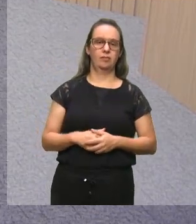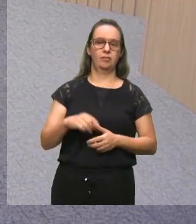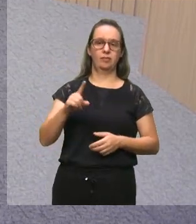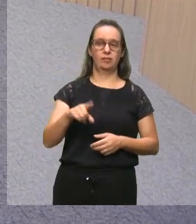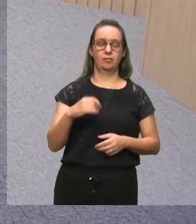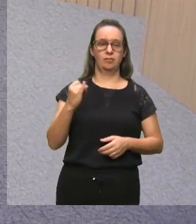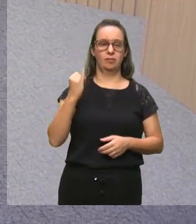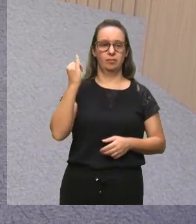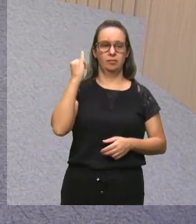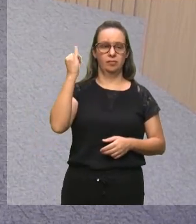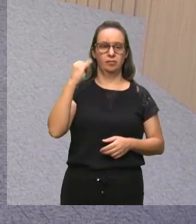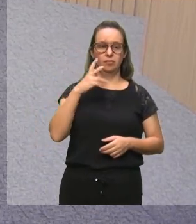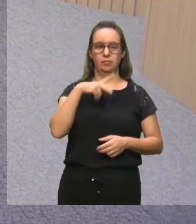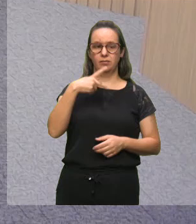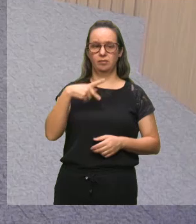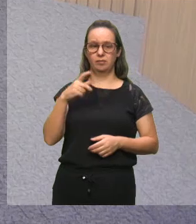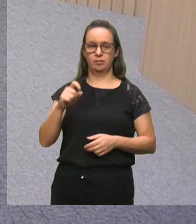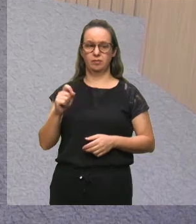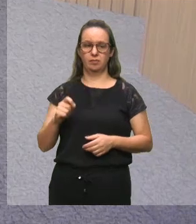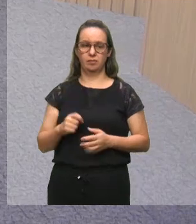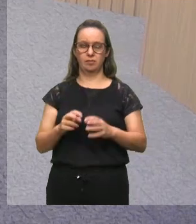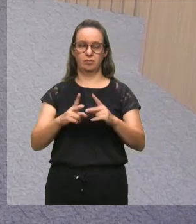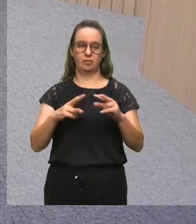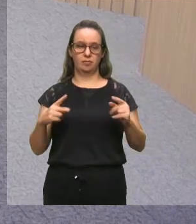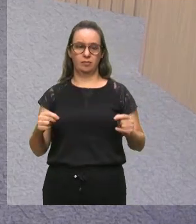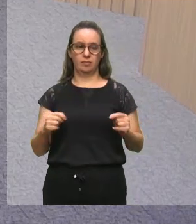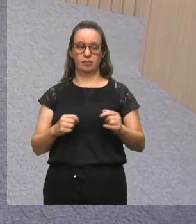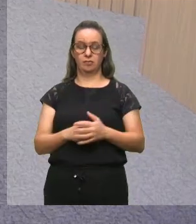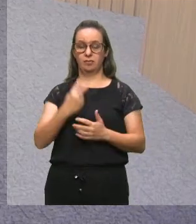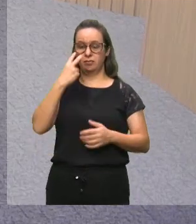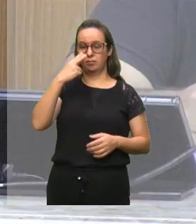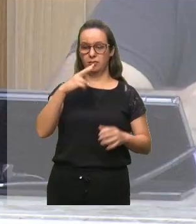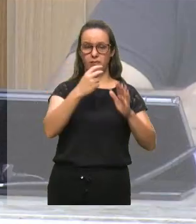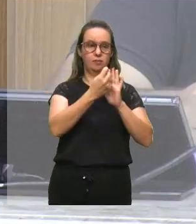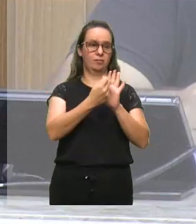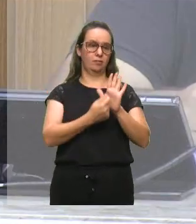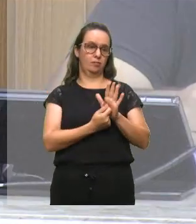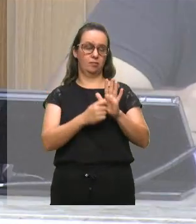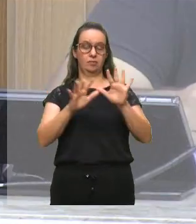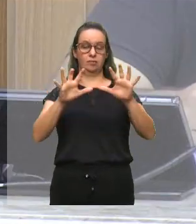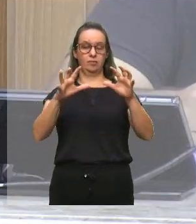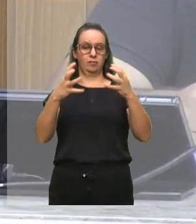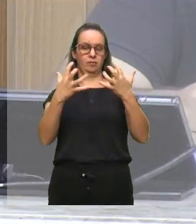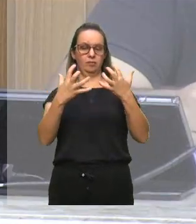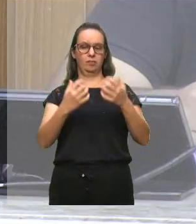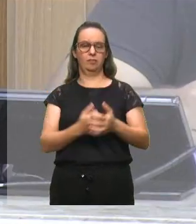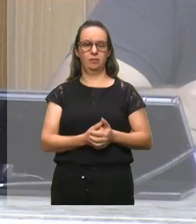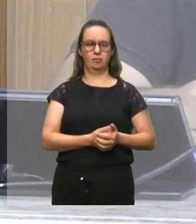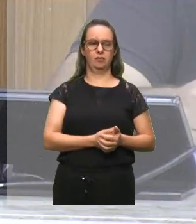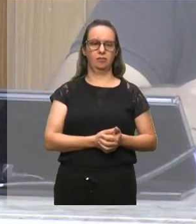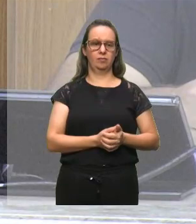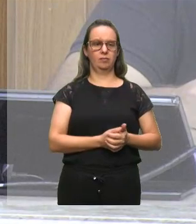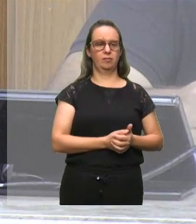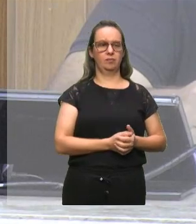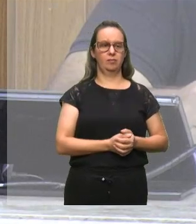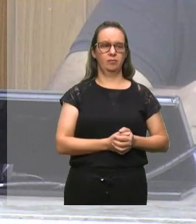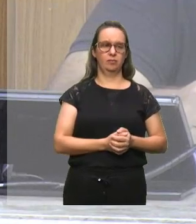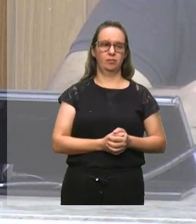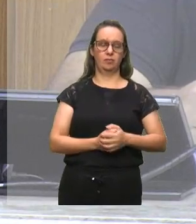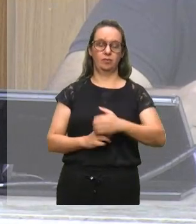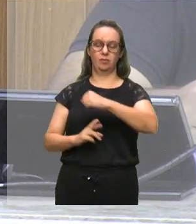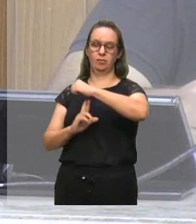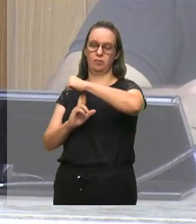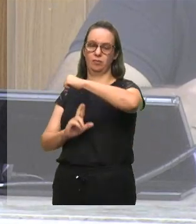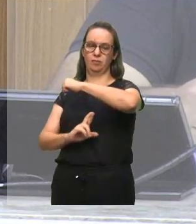gostaria de falar alguns pontos aqui que eu vi no orçamento e que chama a atenção. Começando pelo o nosso terminal